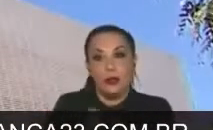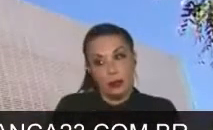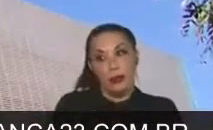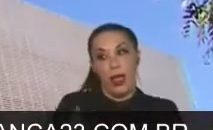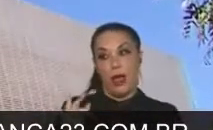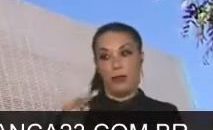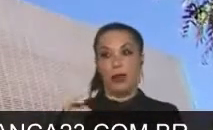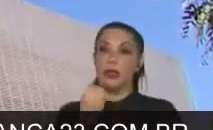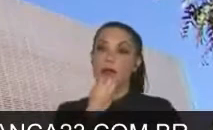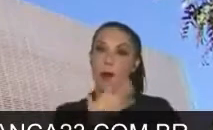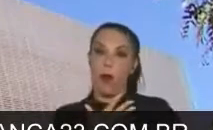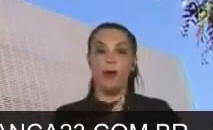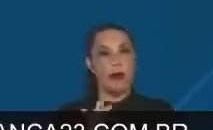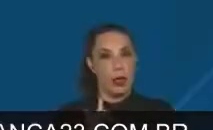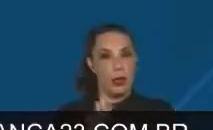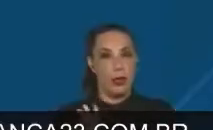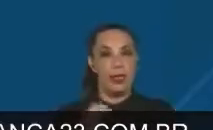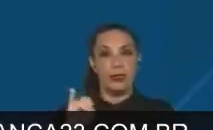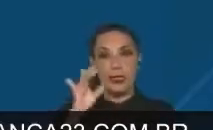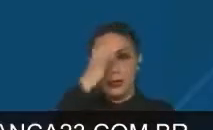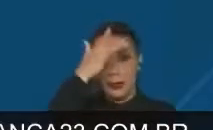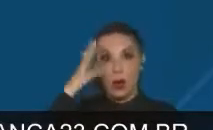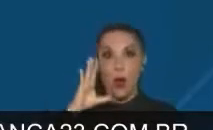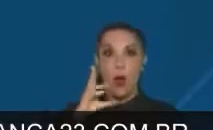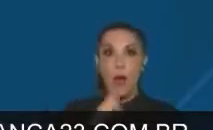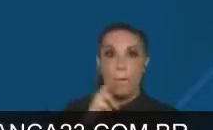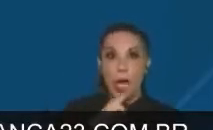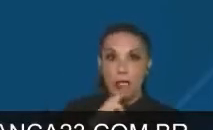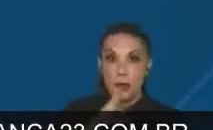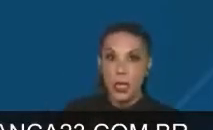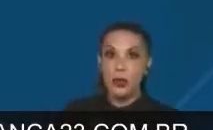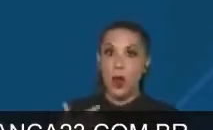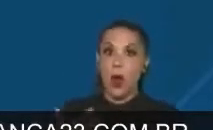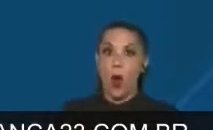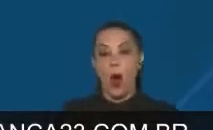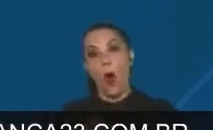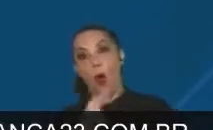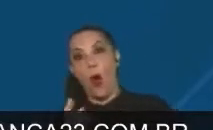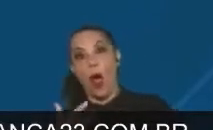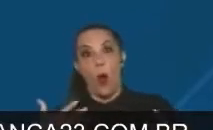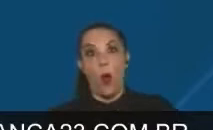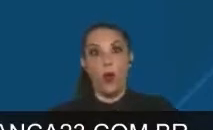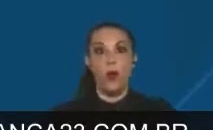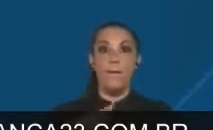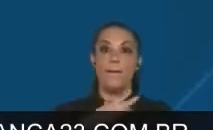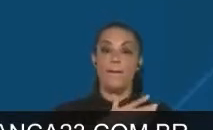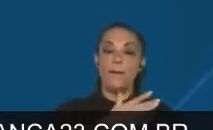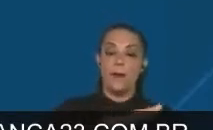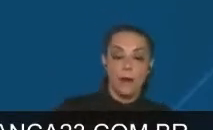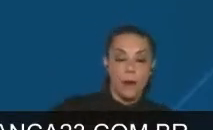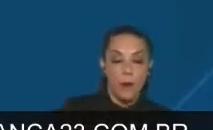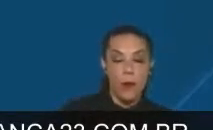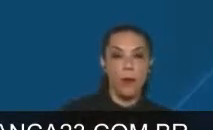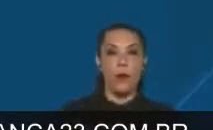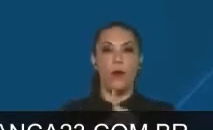do FGTS só é liberado quando a situação de emergência ou estado de calamidade pública tenha sido decretado